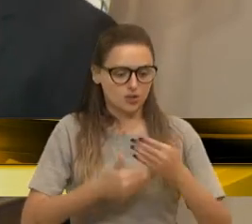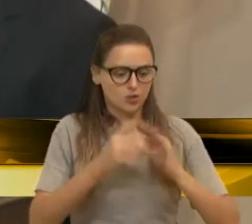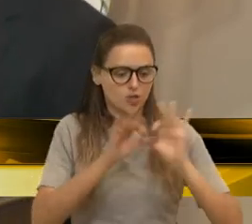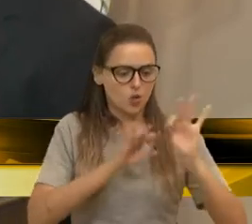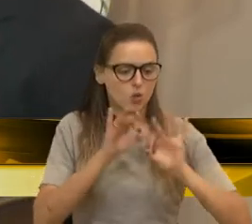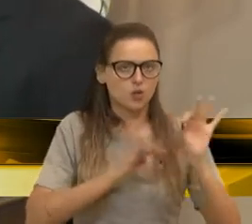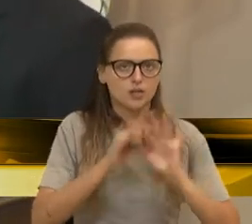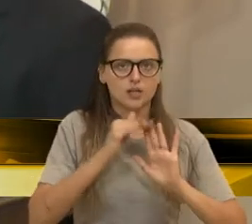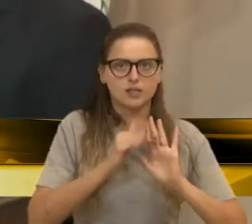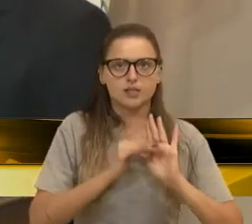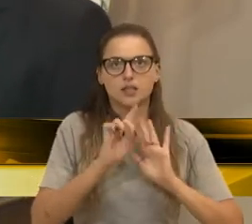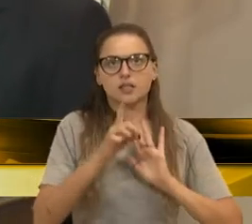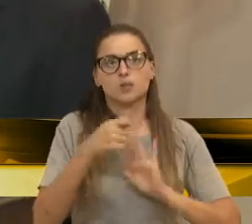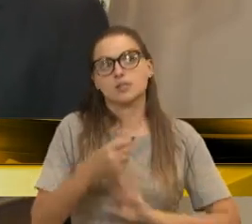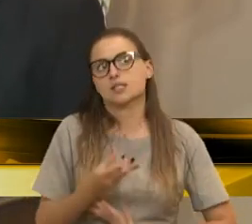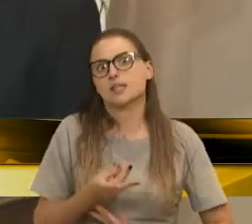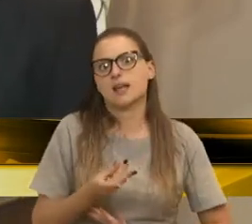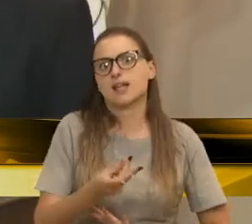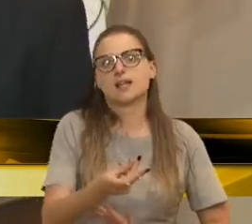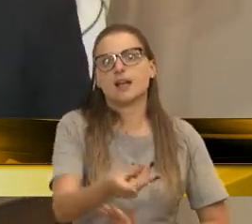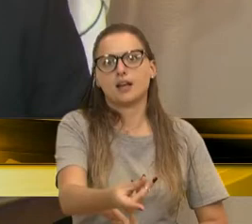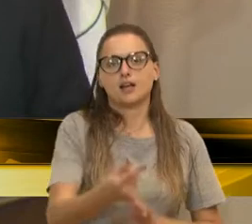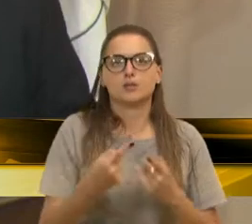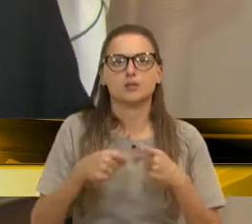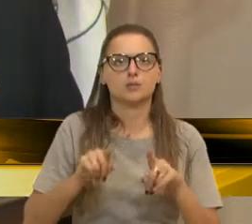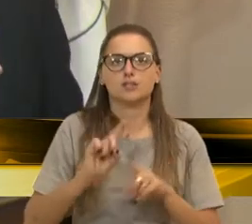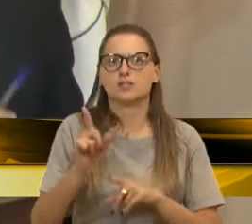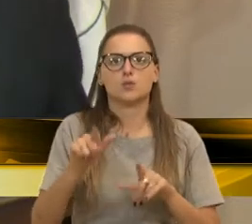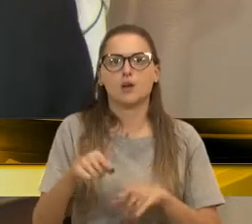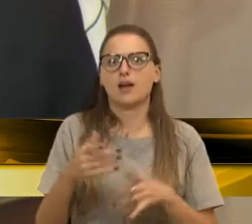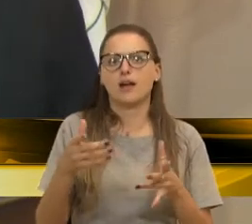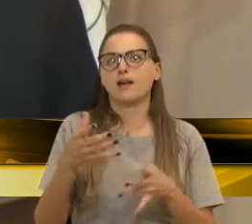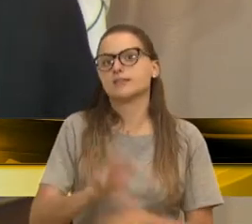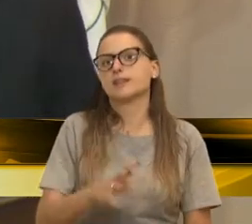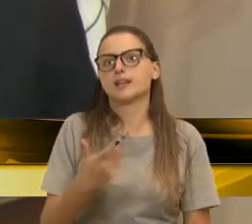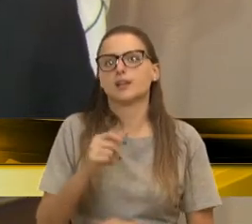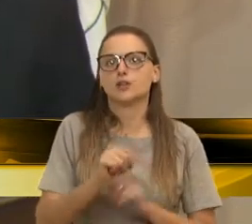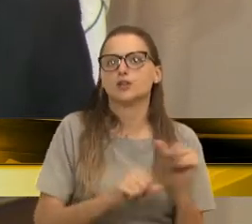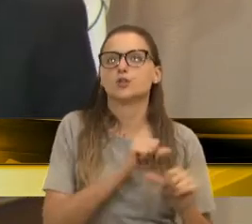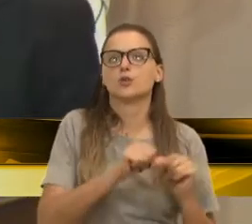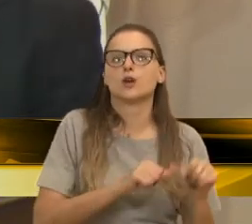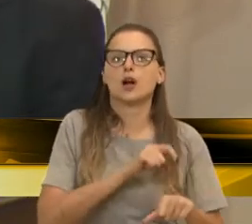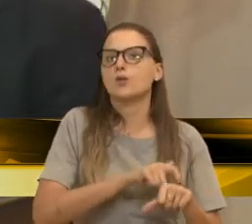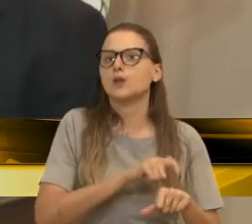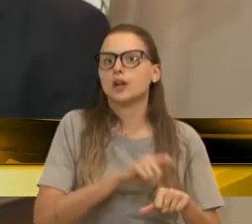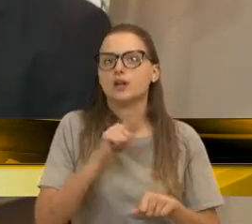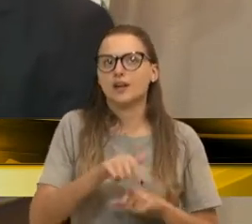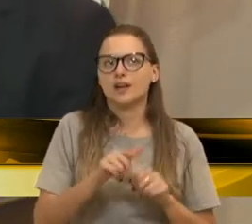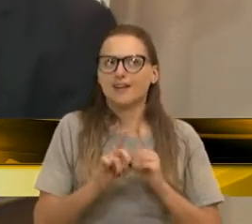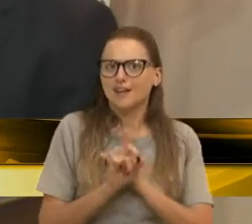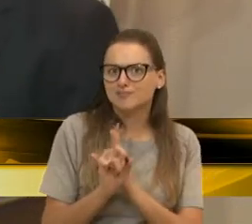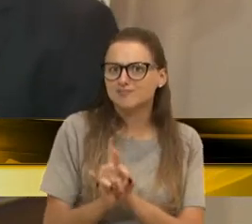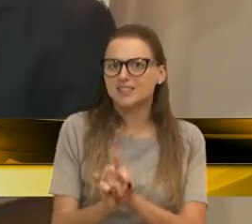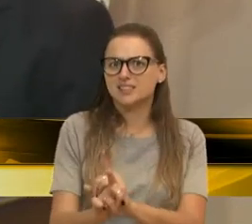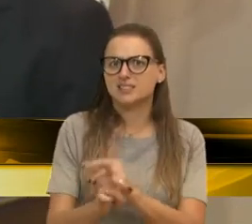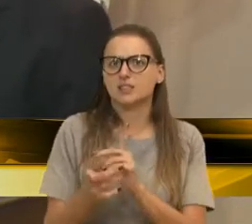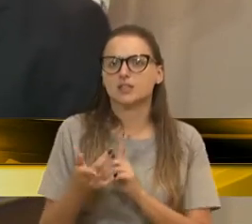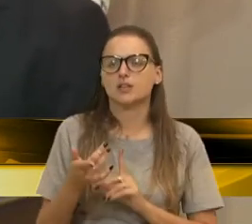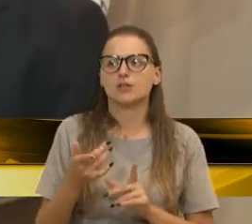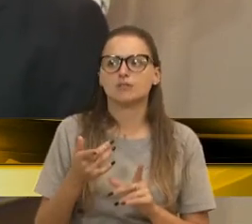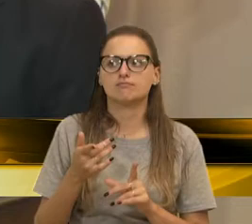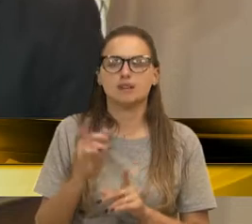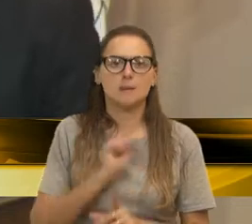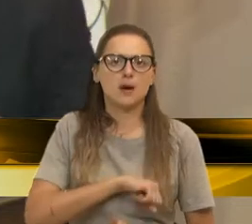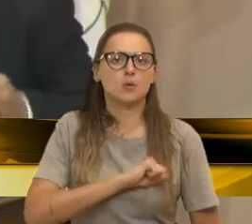ele tenha que ser eterno nesse turno. Mas não é assim, amanhã tu vai fazer outro turno. É uma perseguição contra os servidores da